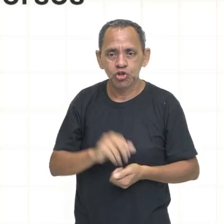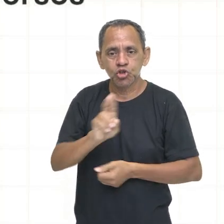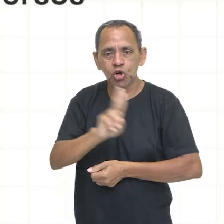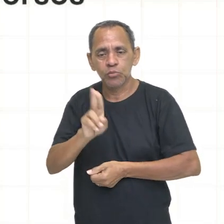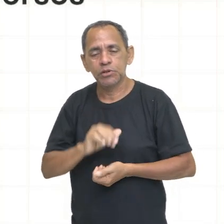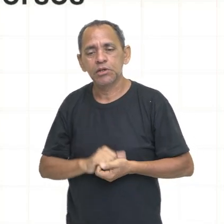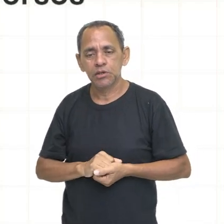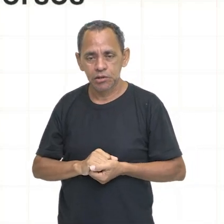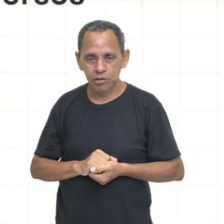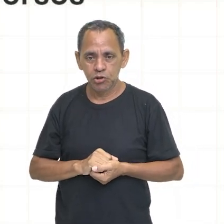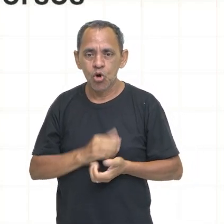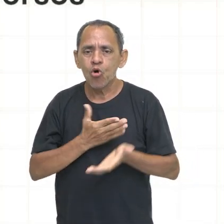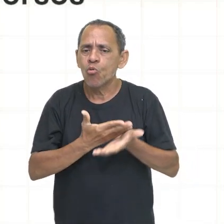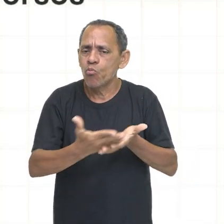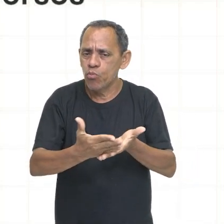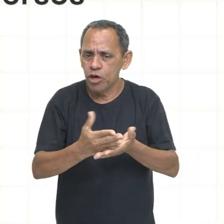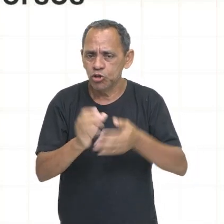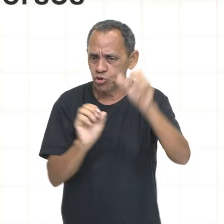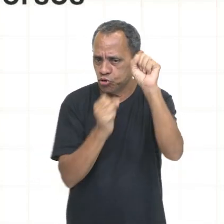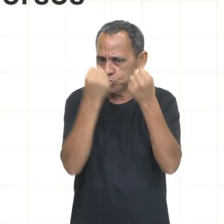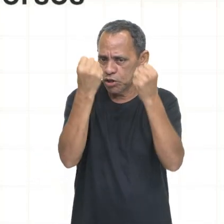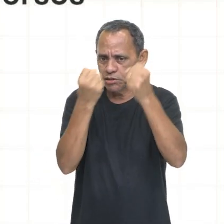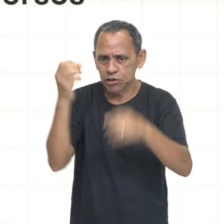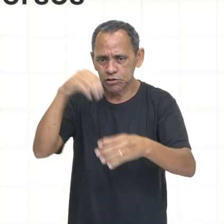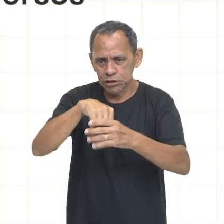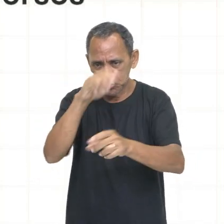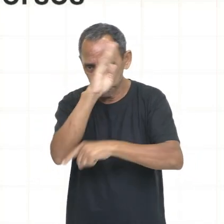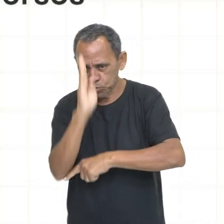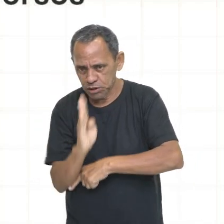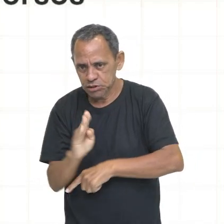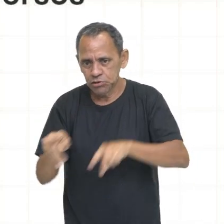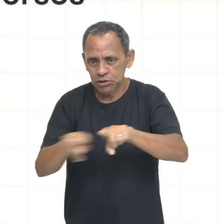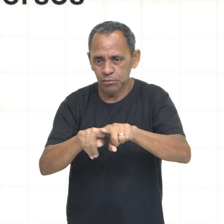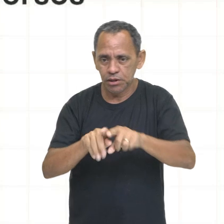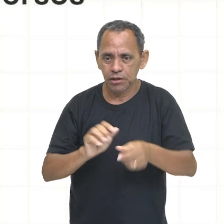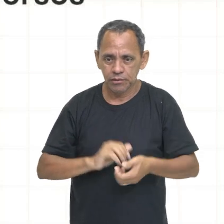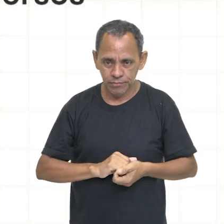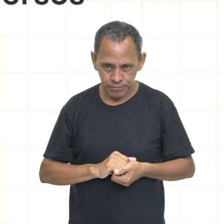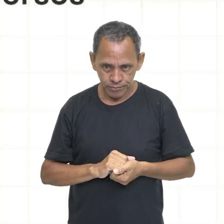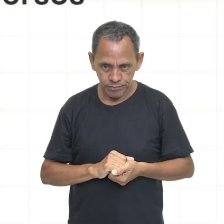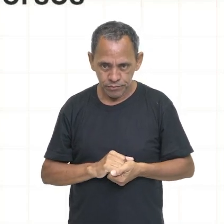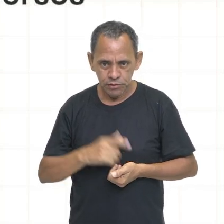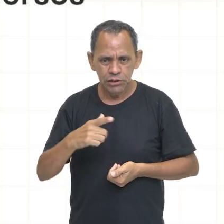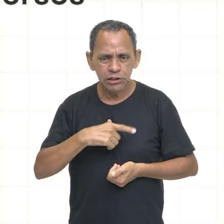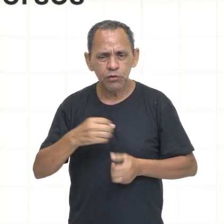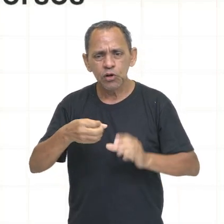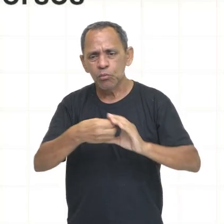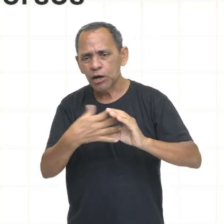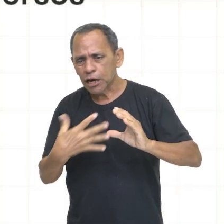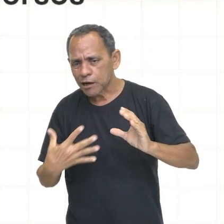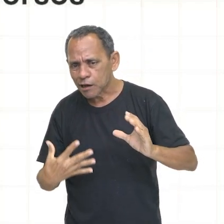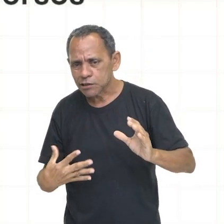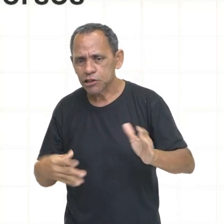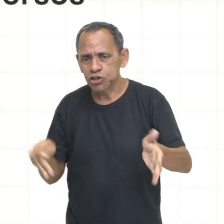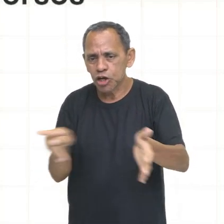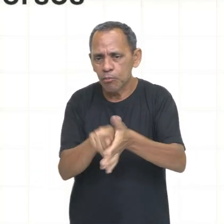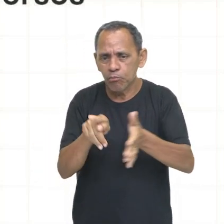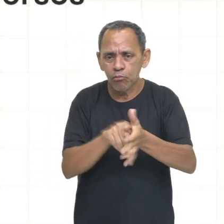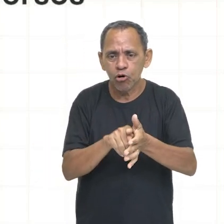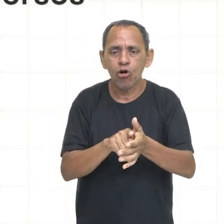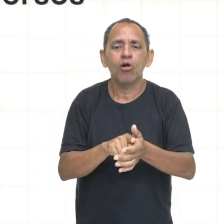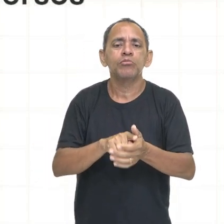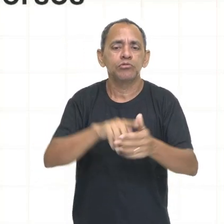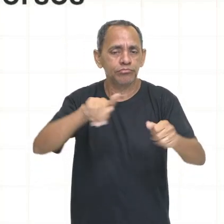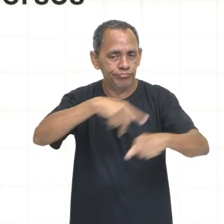nascente industrialização do país, tá, gente? E toda essa industrialização tinha ali o caráter